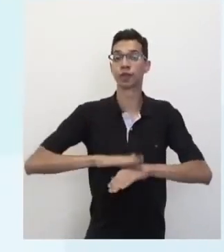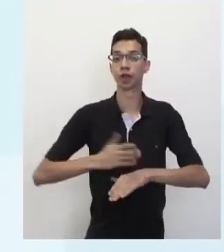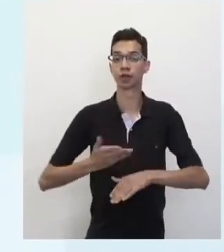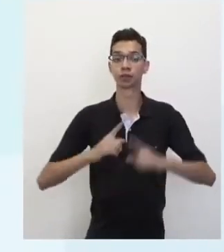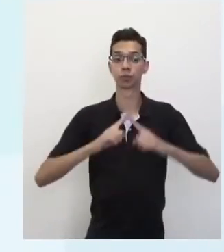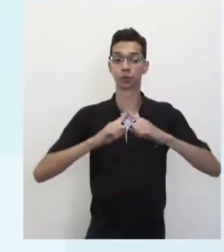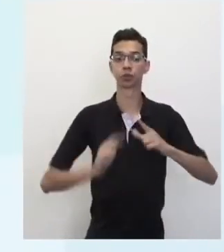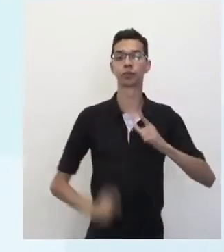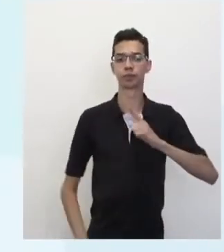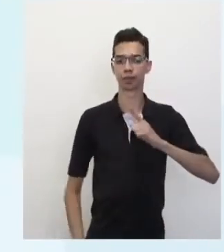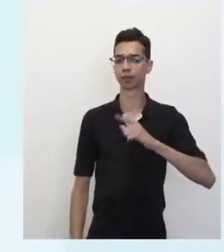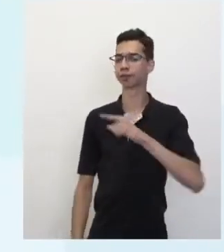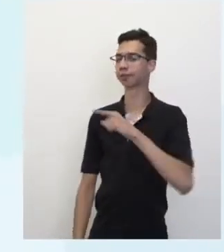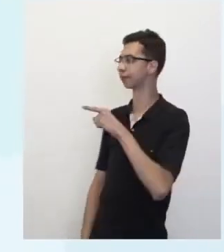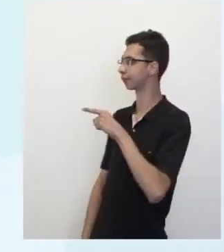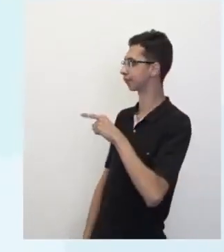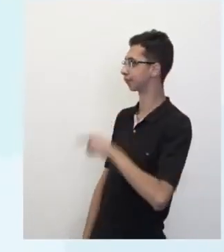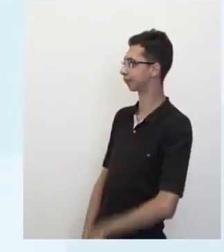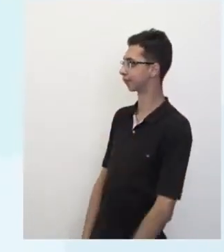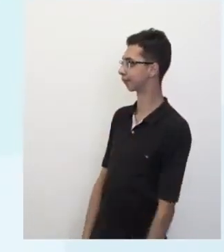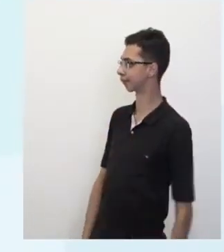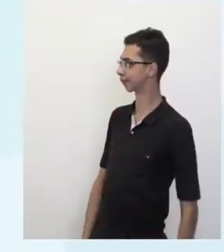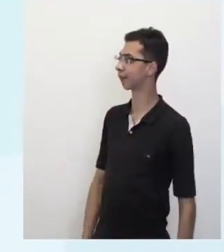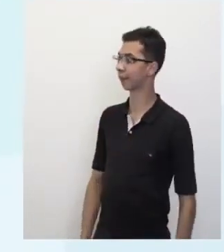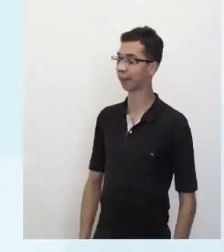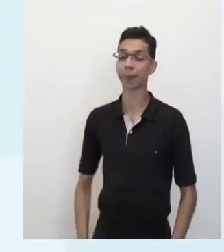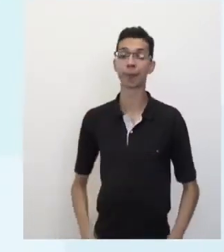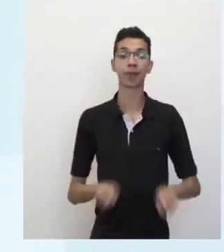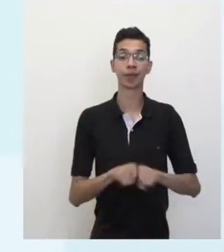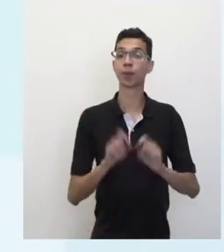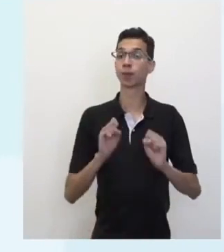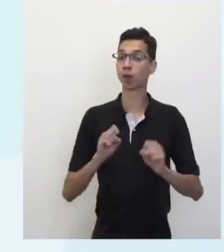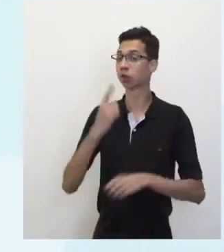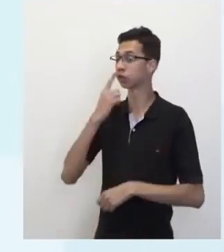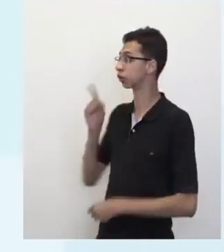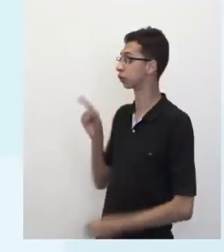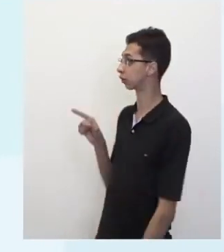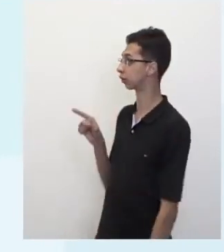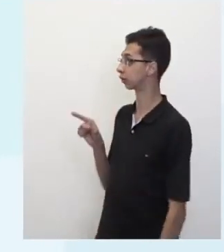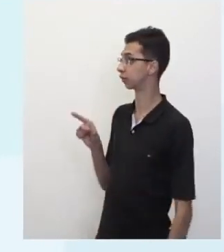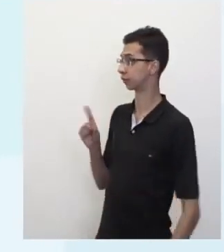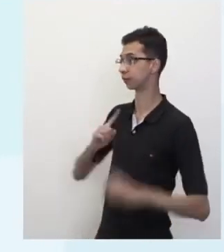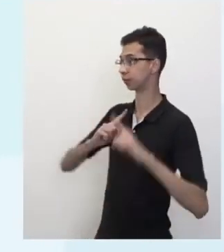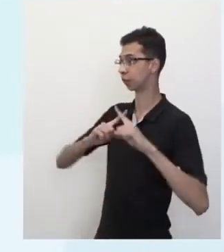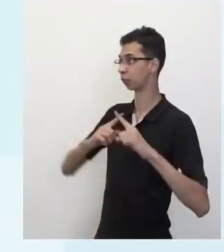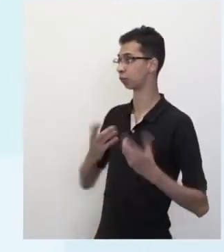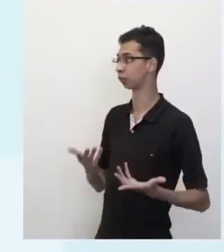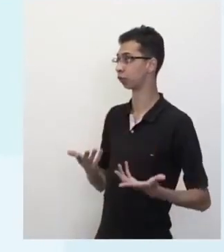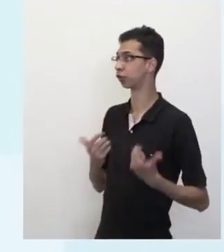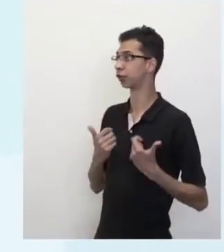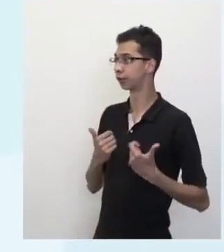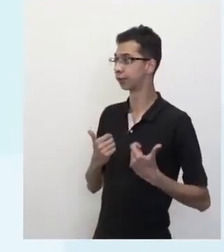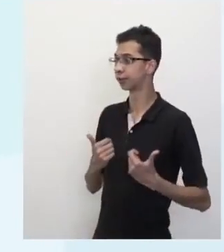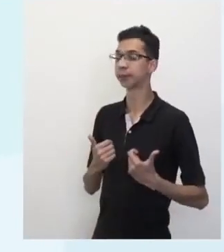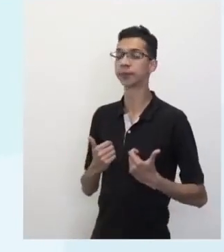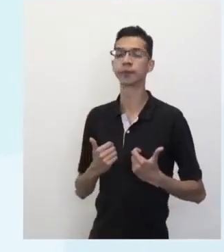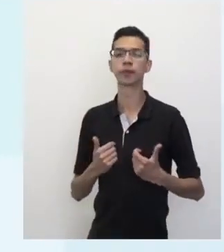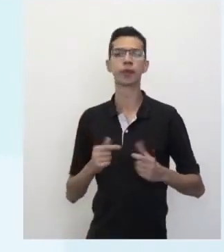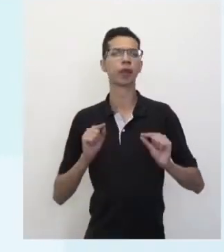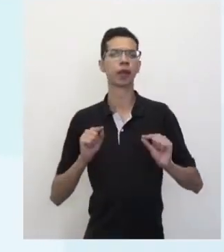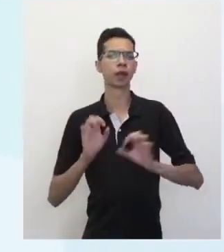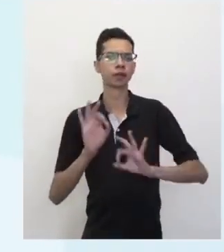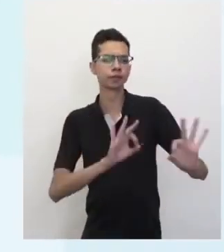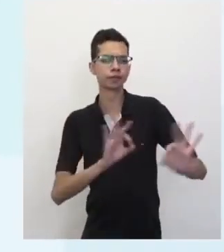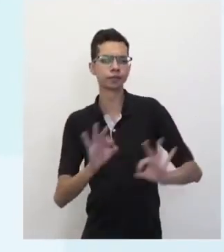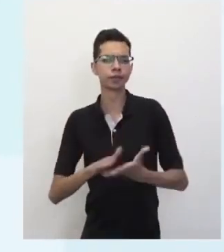multiplicação aqui, ó, posso resolver isso, eu posso resolver isso e posso resolver isso. Então, quem eu não resolver, eu vou